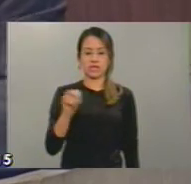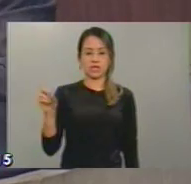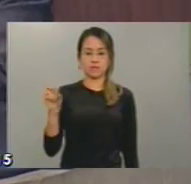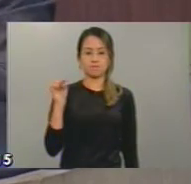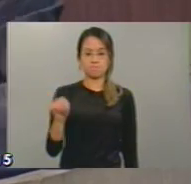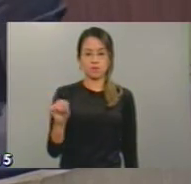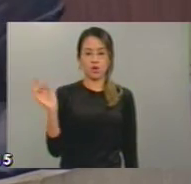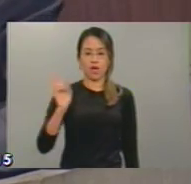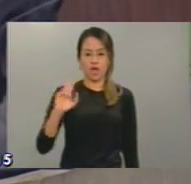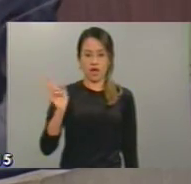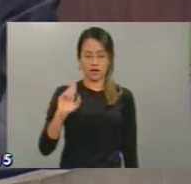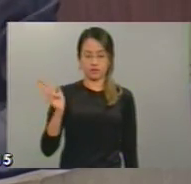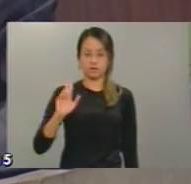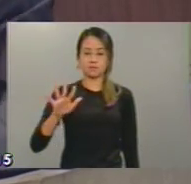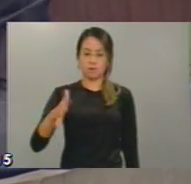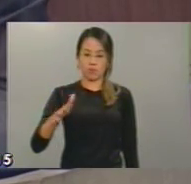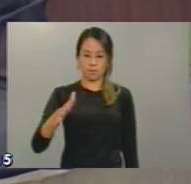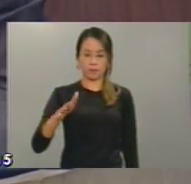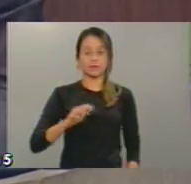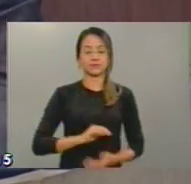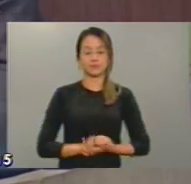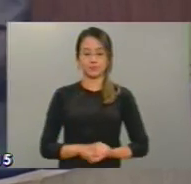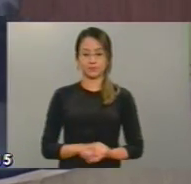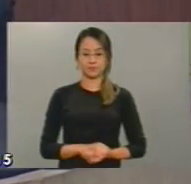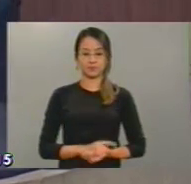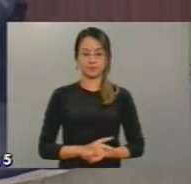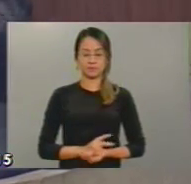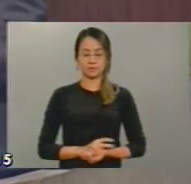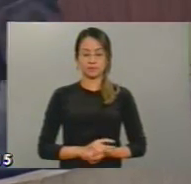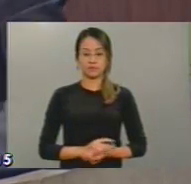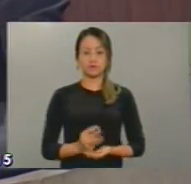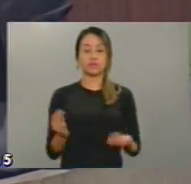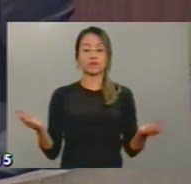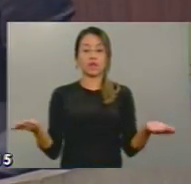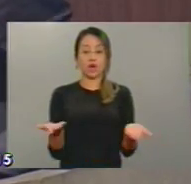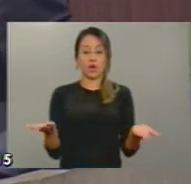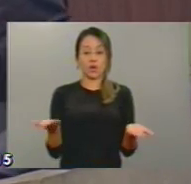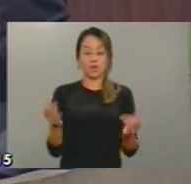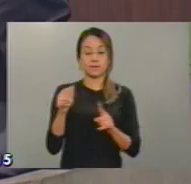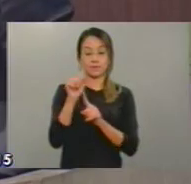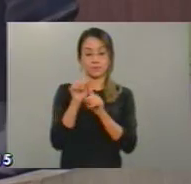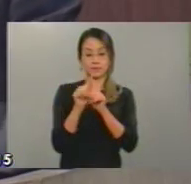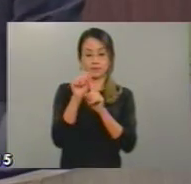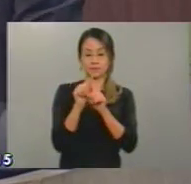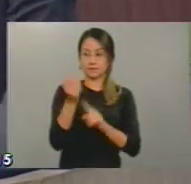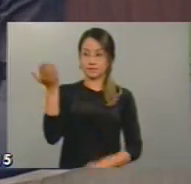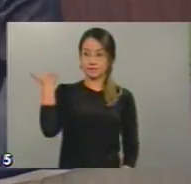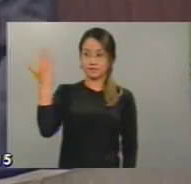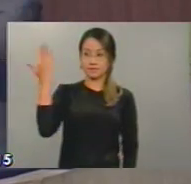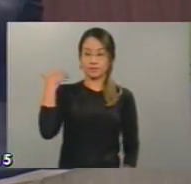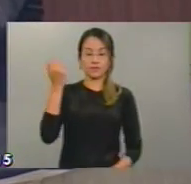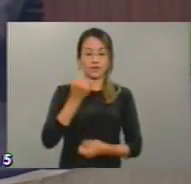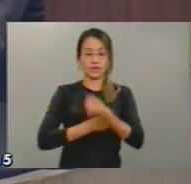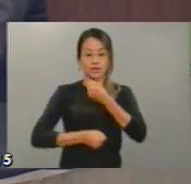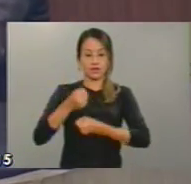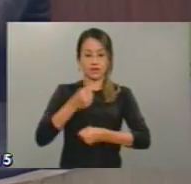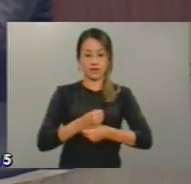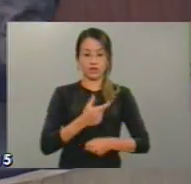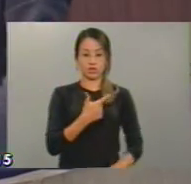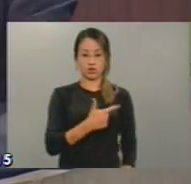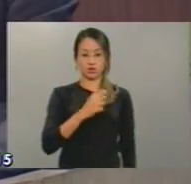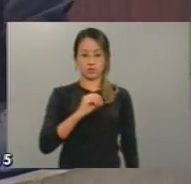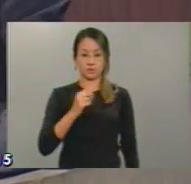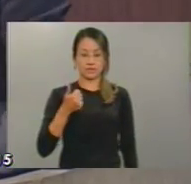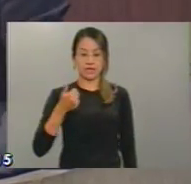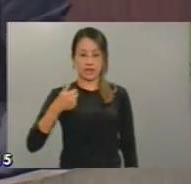9.500.000, outro no valor de R$ 7.800.000. Agora, mês passado, 2015, 2